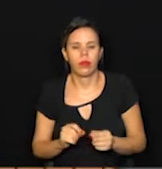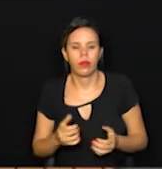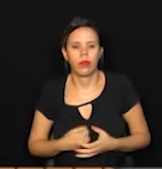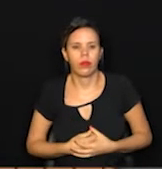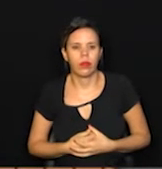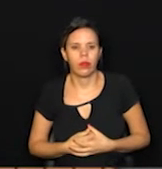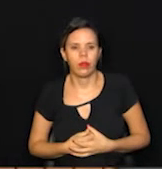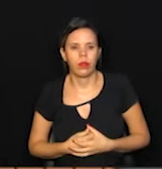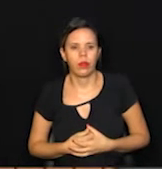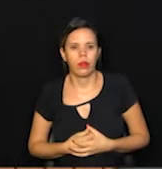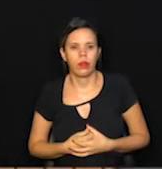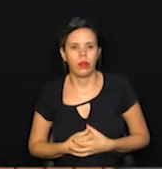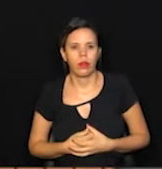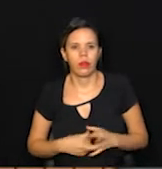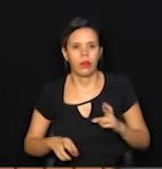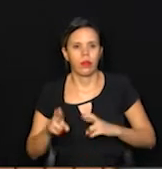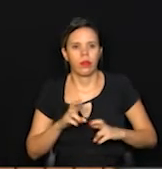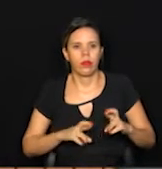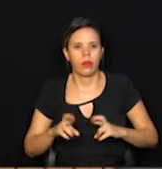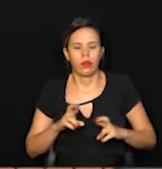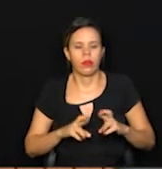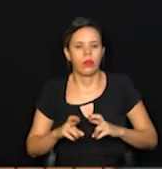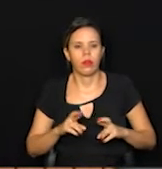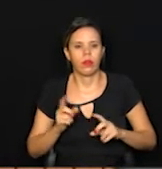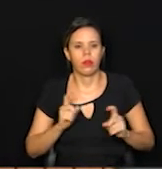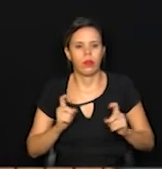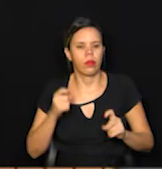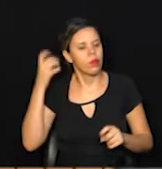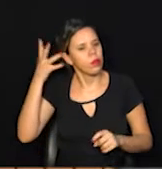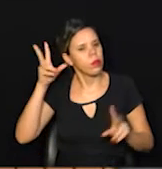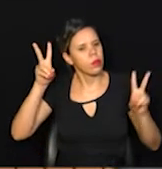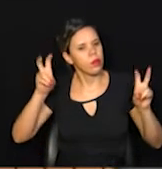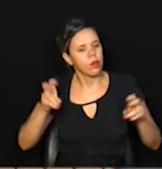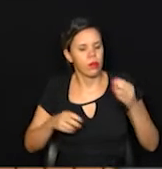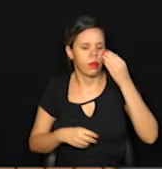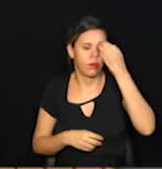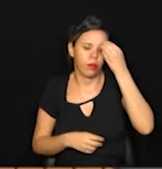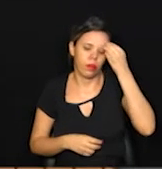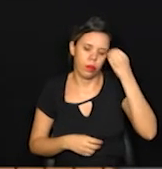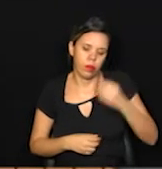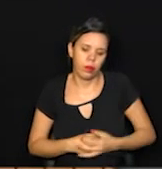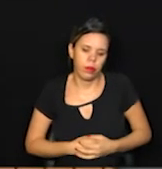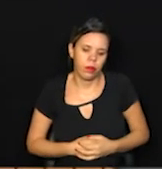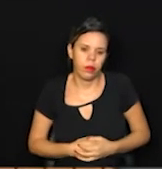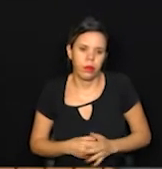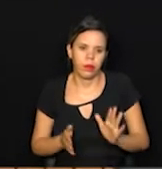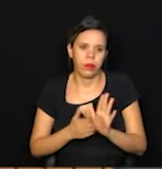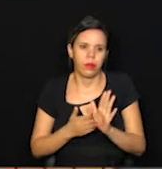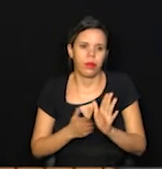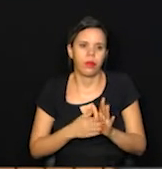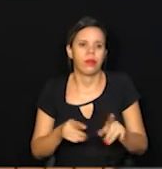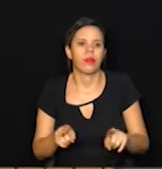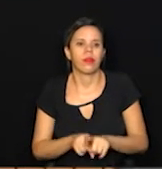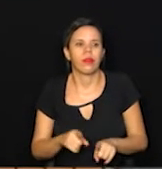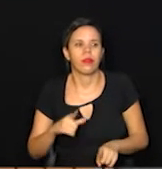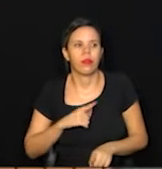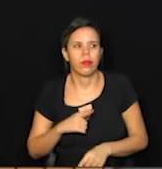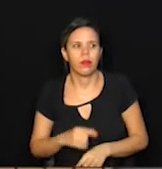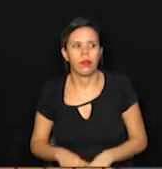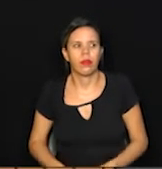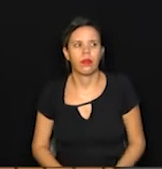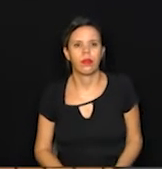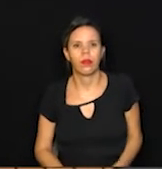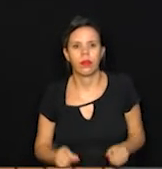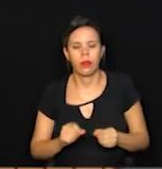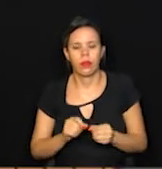a convocatória da conferência, audiências públicas temáticas. Como proposta também tenho de